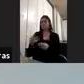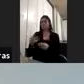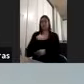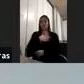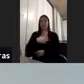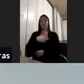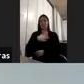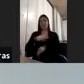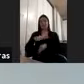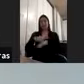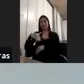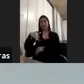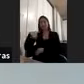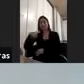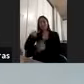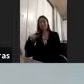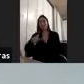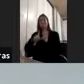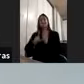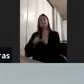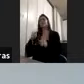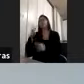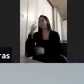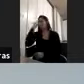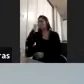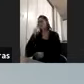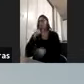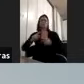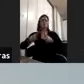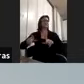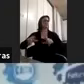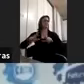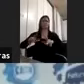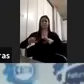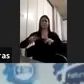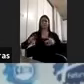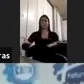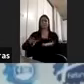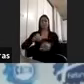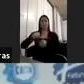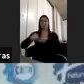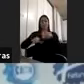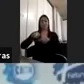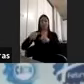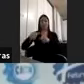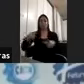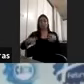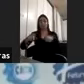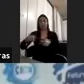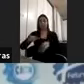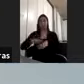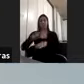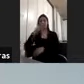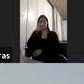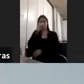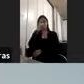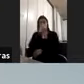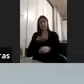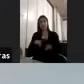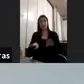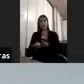tipo de diretoria, com outro perfil, de maior de negociação. Eu me lembro que eu ajudei como secretário do